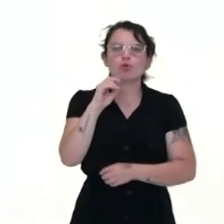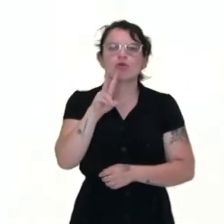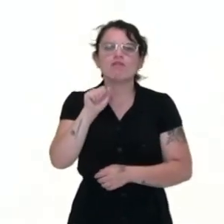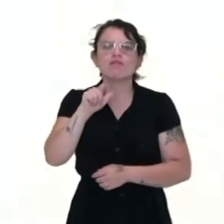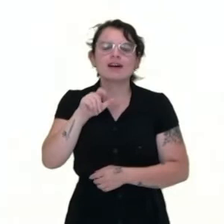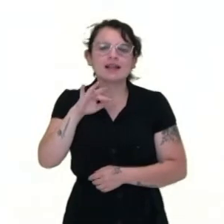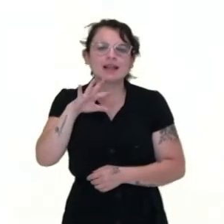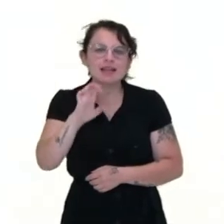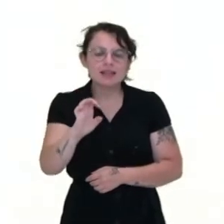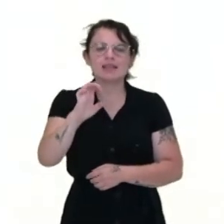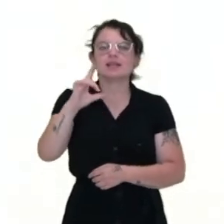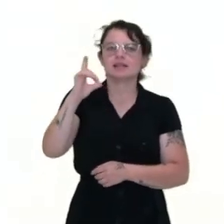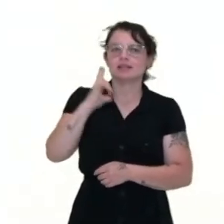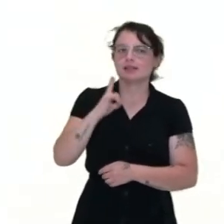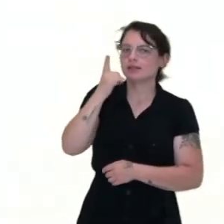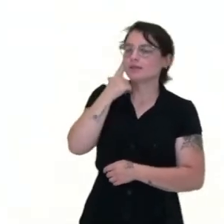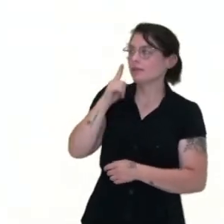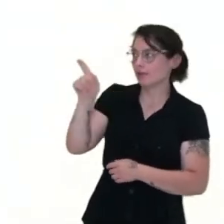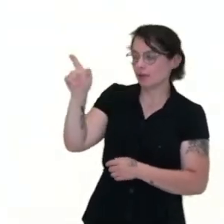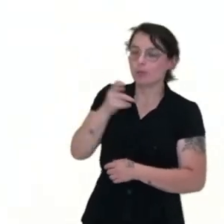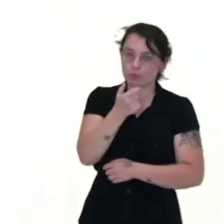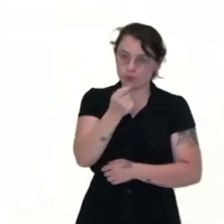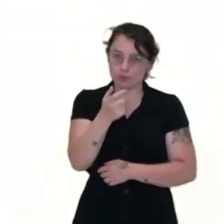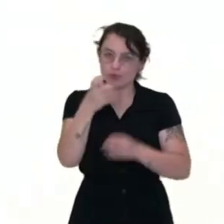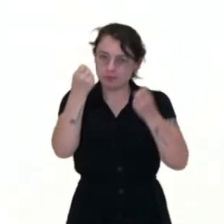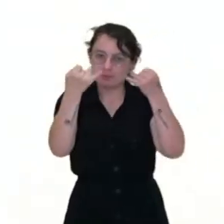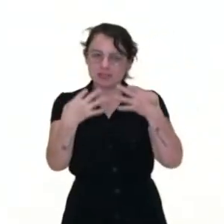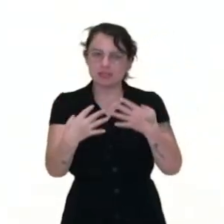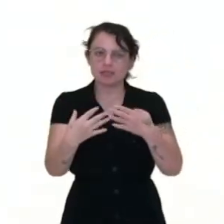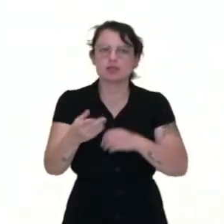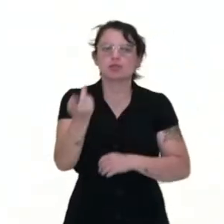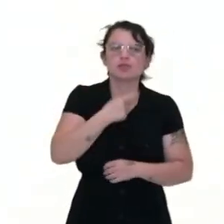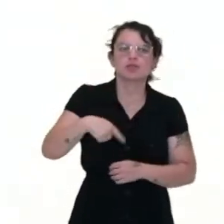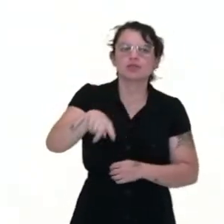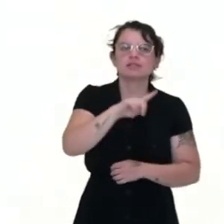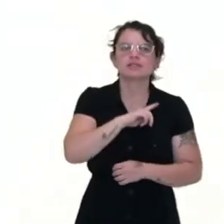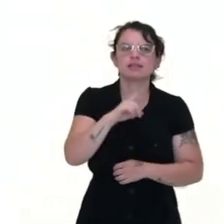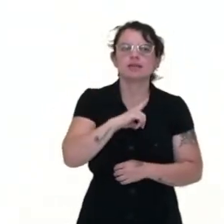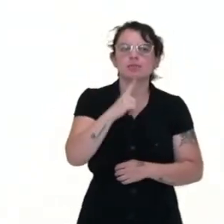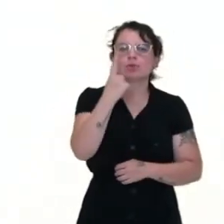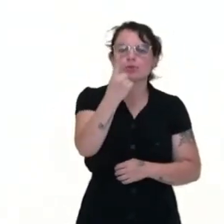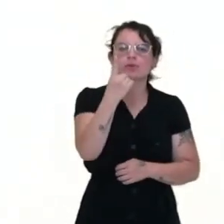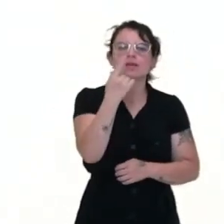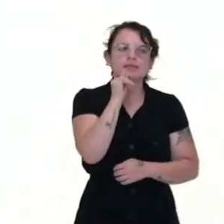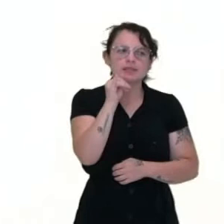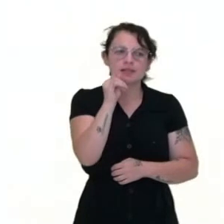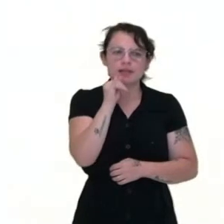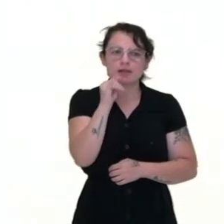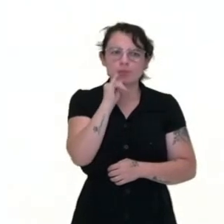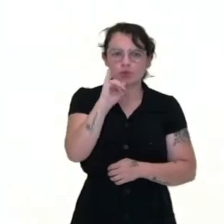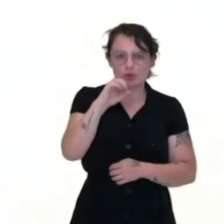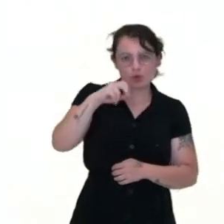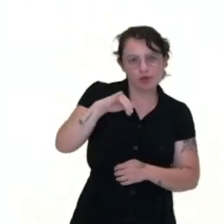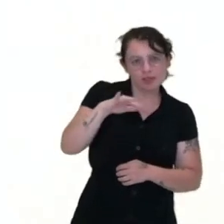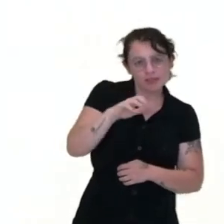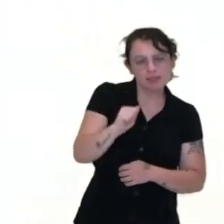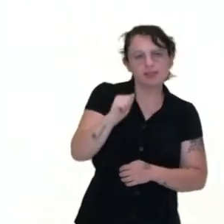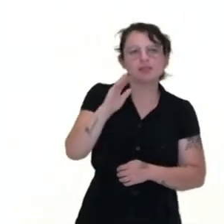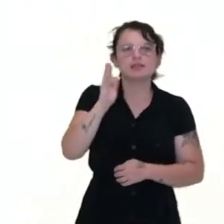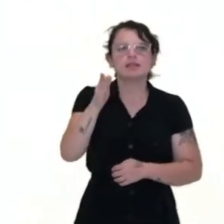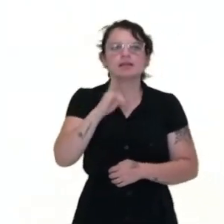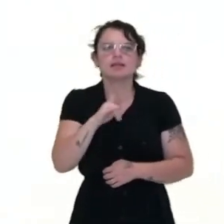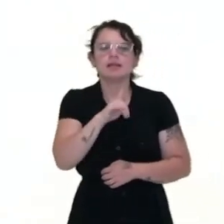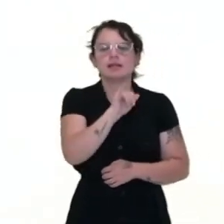este caso aqui que já vou chegar, tá? Aqui nós temos um exemplo da ligação iônica, aonde nós temos o